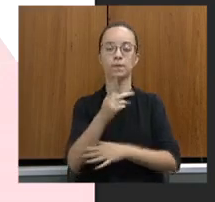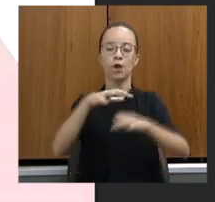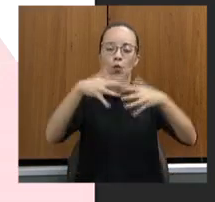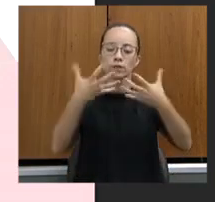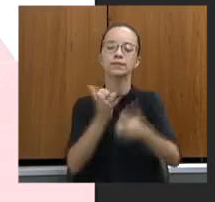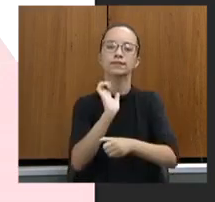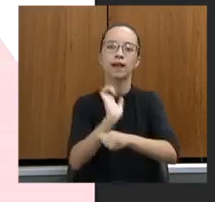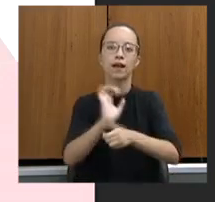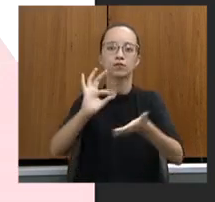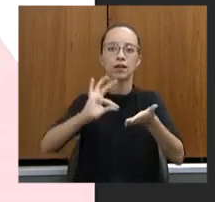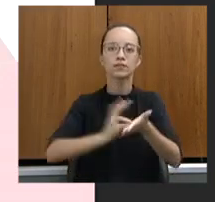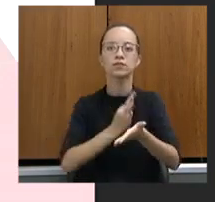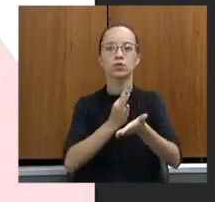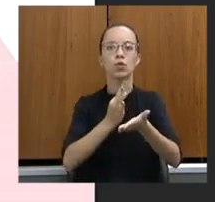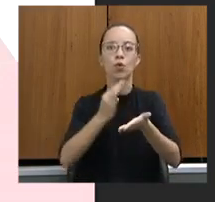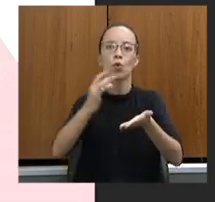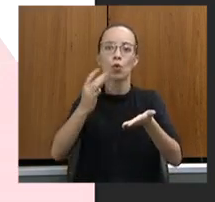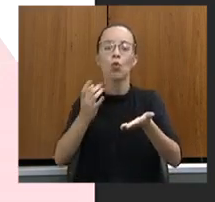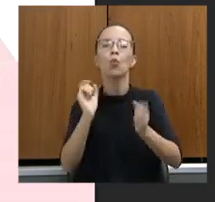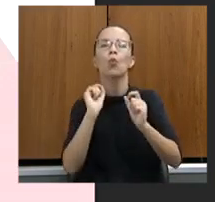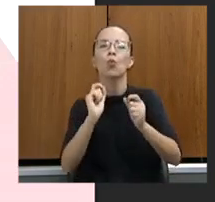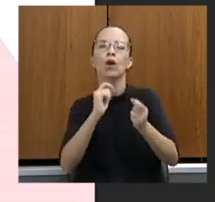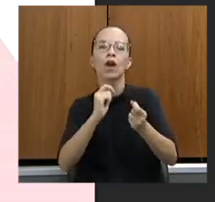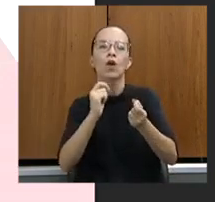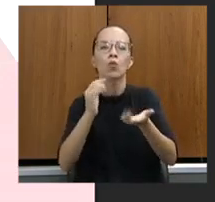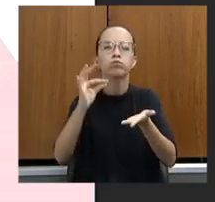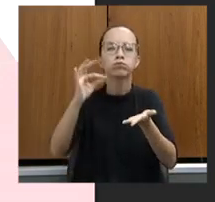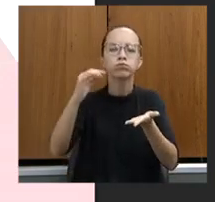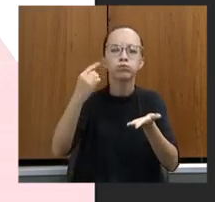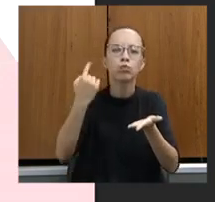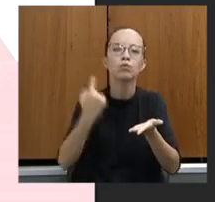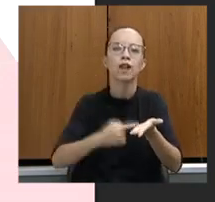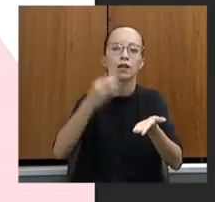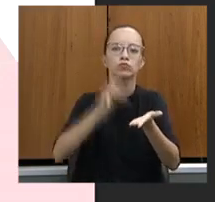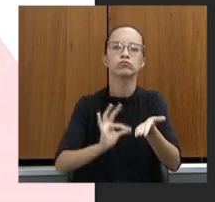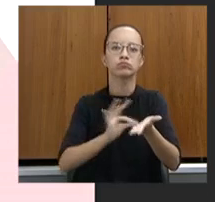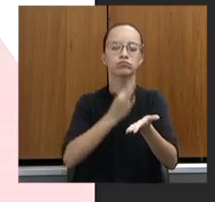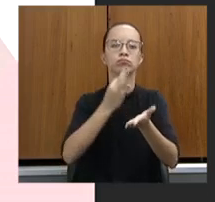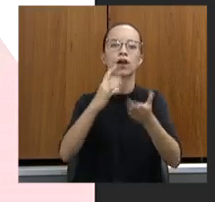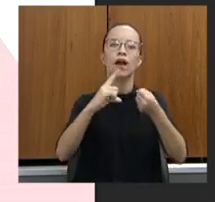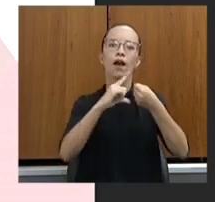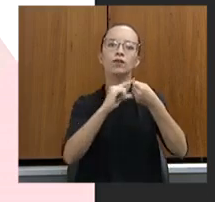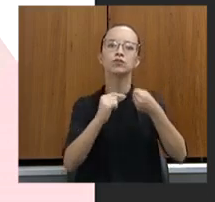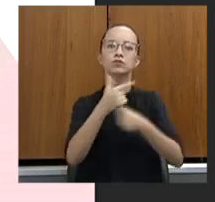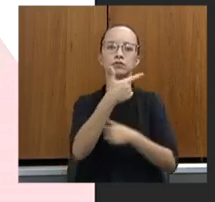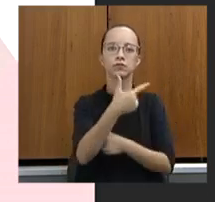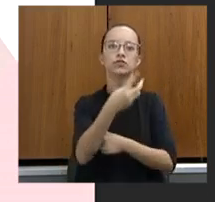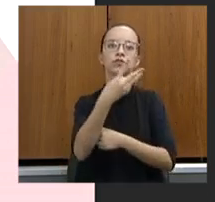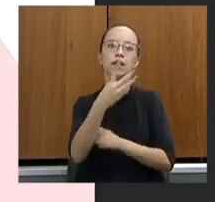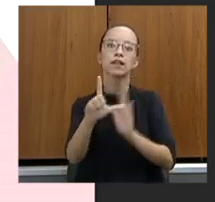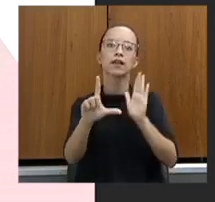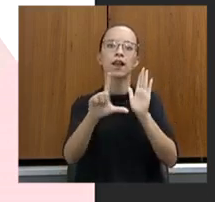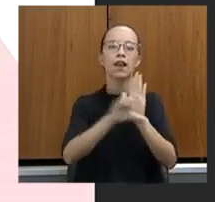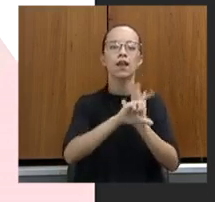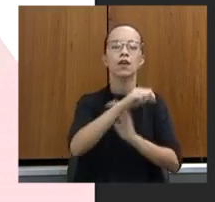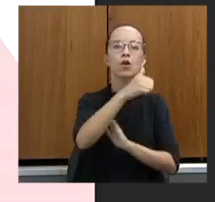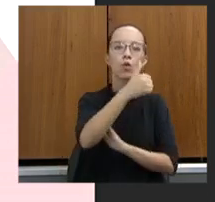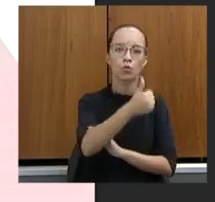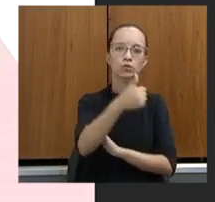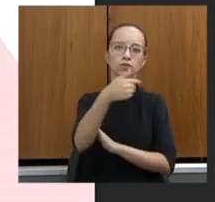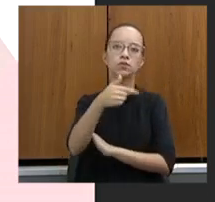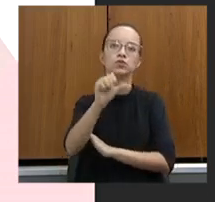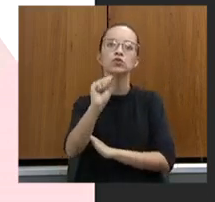estado assinou o contrato de refinanciamento em função do artigo 23 da lei complementar o 78